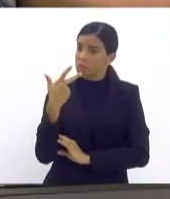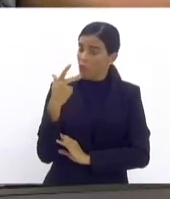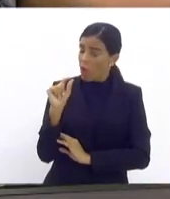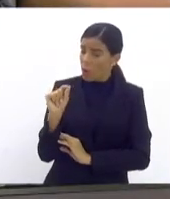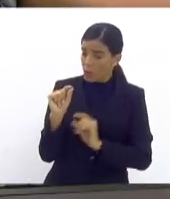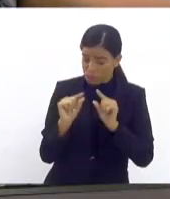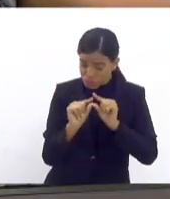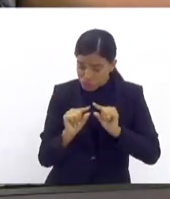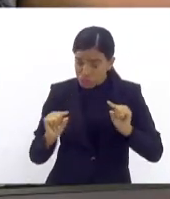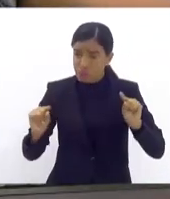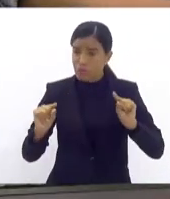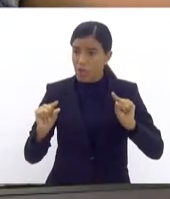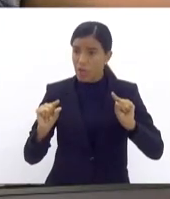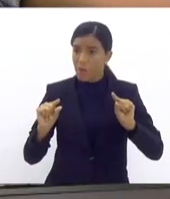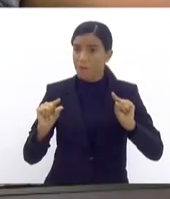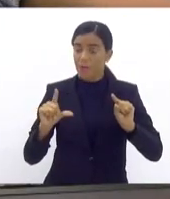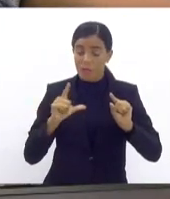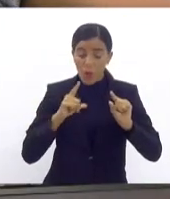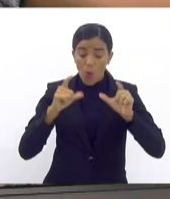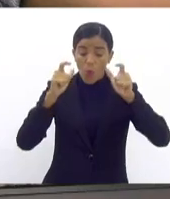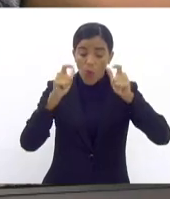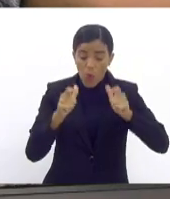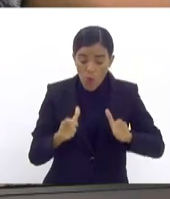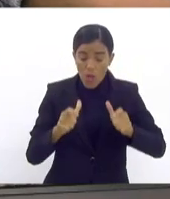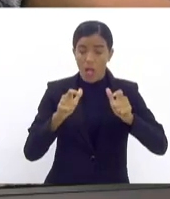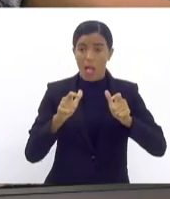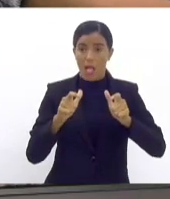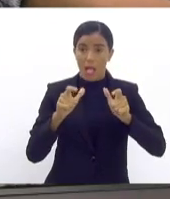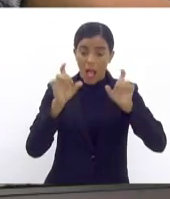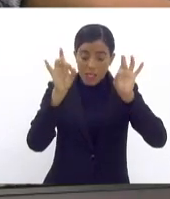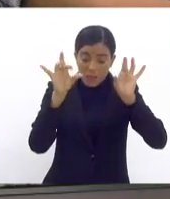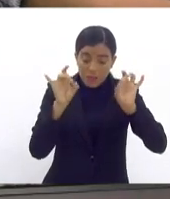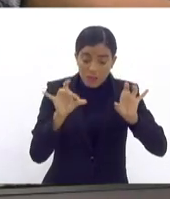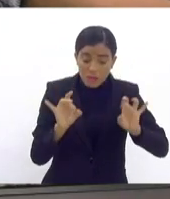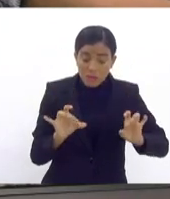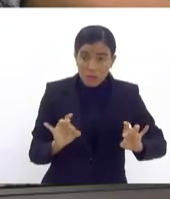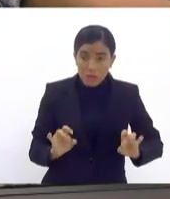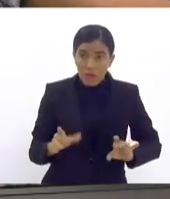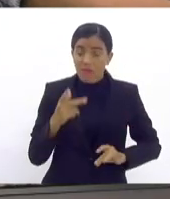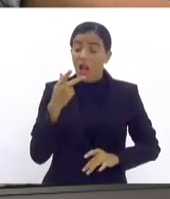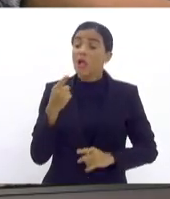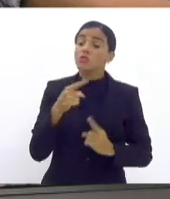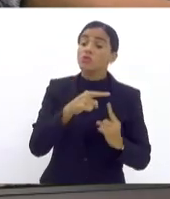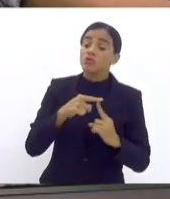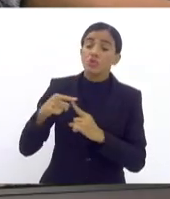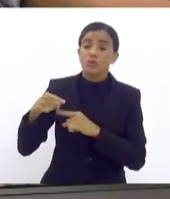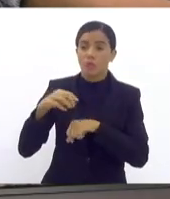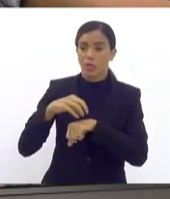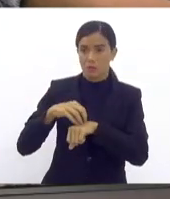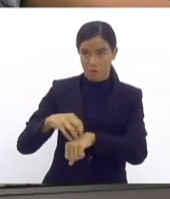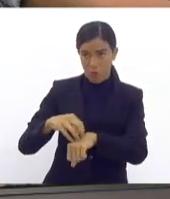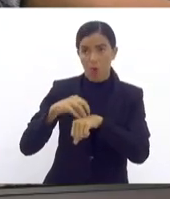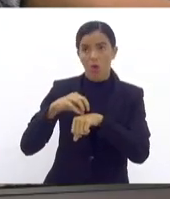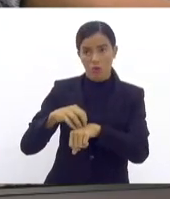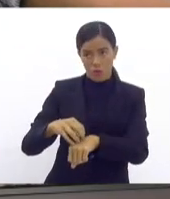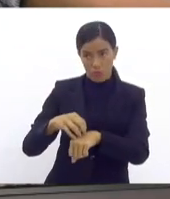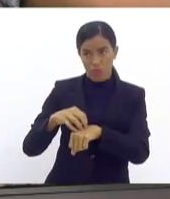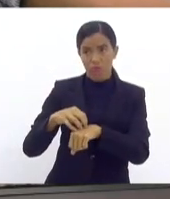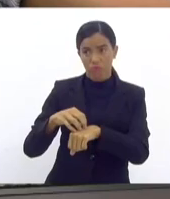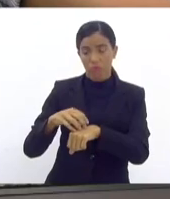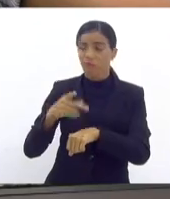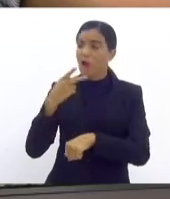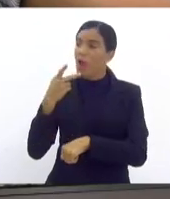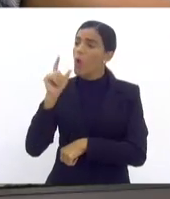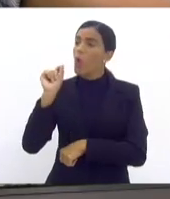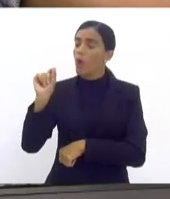que tem que ter um campo específico no registro de ocorrência relativo ao tipo de transporte. Vossa Excelência propõe que seja